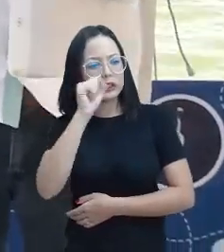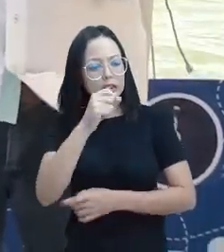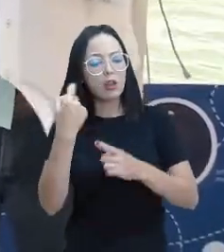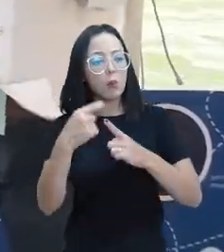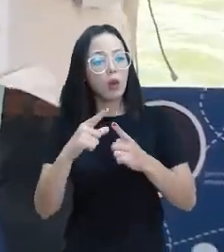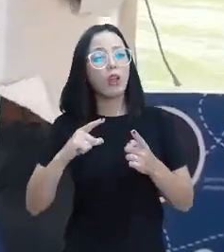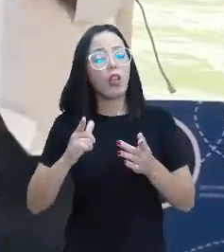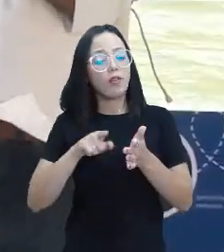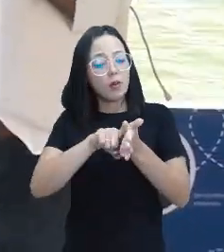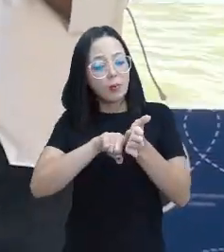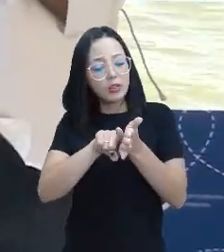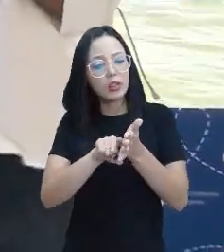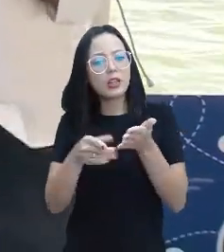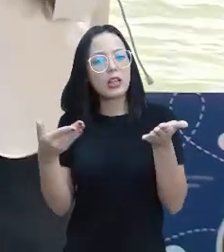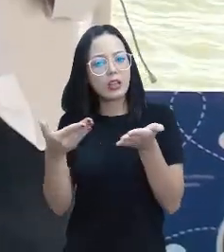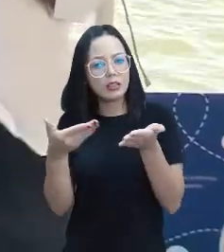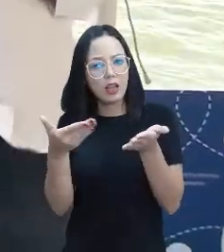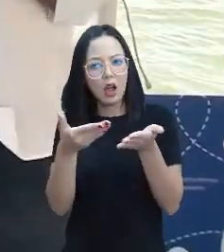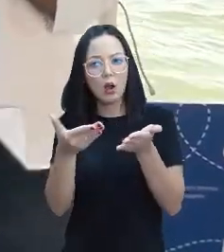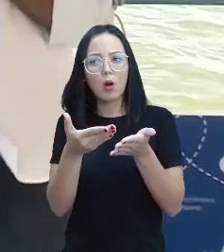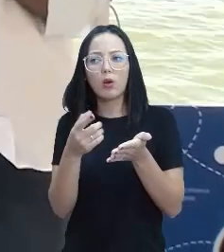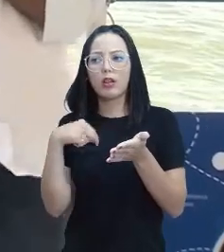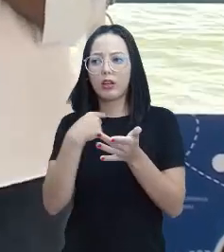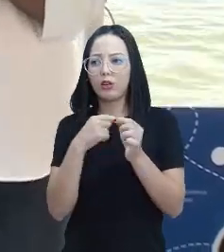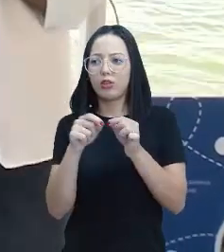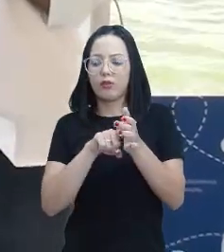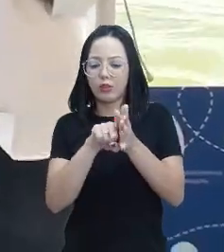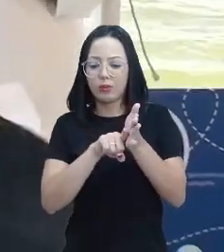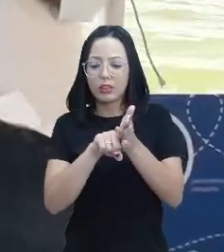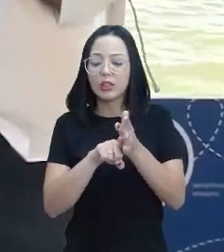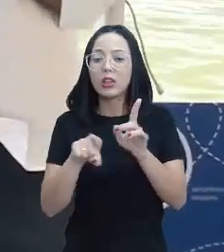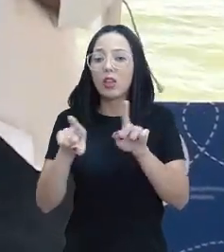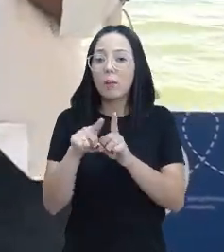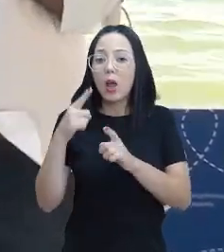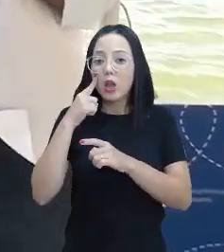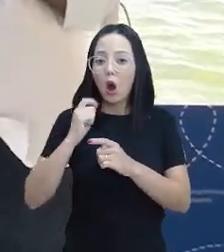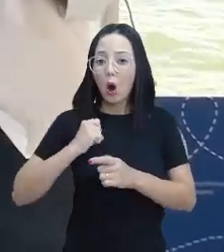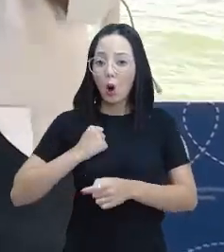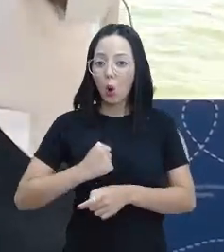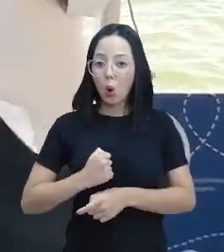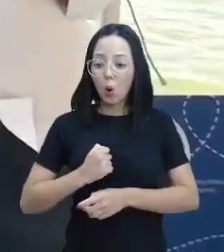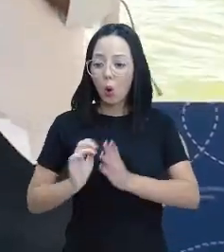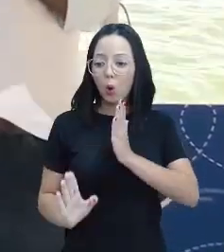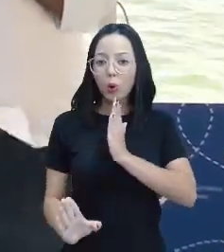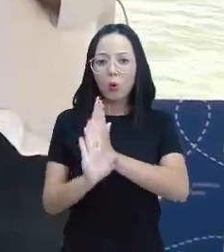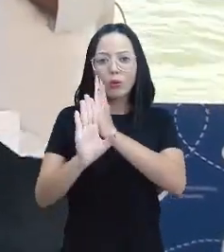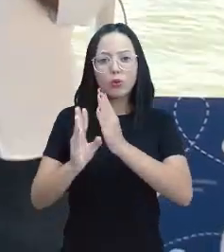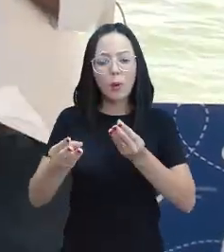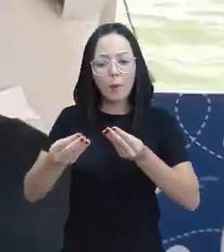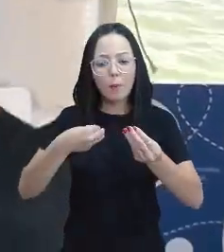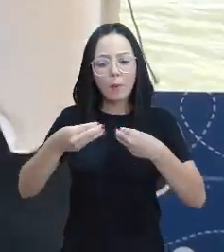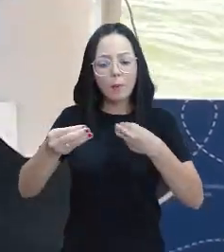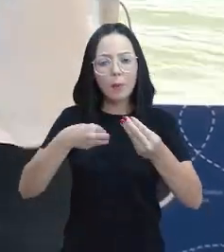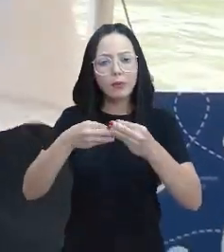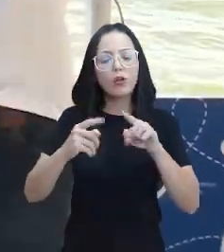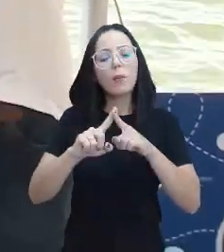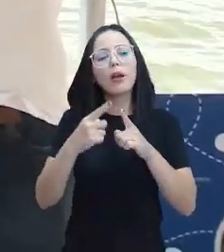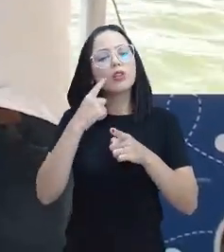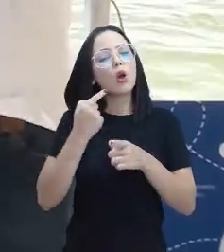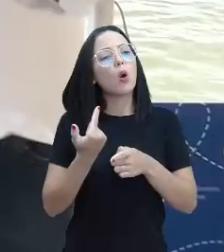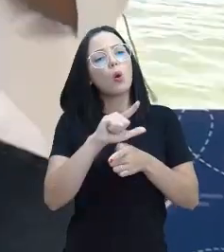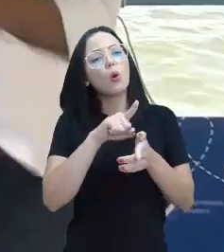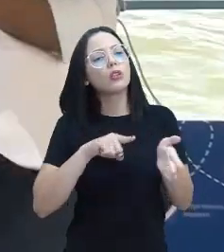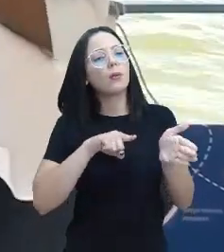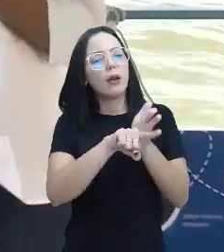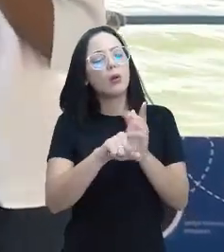teve pesquisas que agora a gente detectou aqui, que até em fezes humanas já foi encontrado plástico. Mas, professor, uma das outras perguntas que o